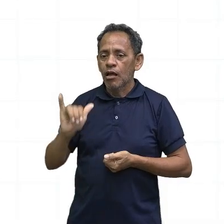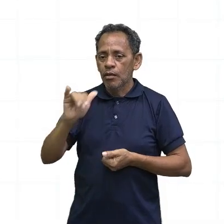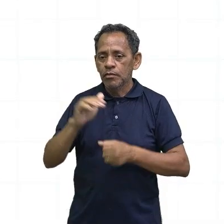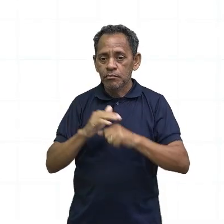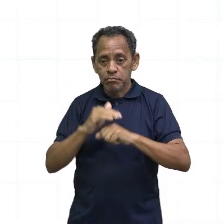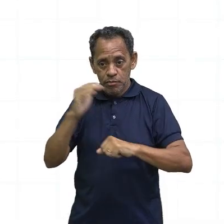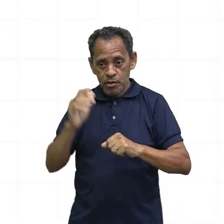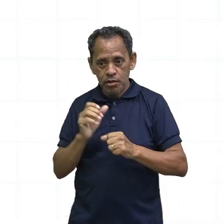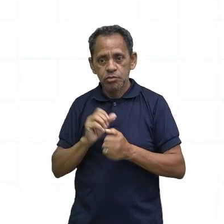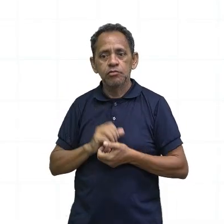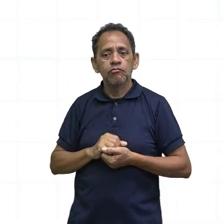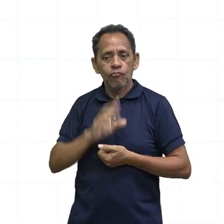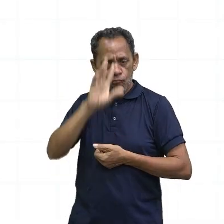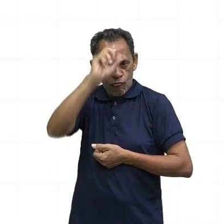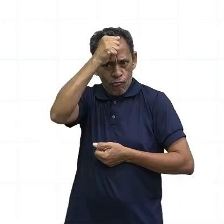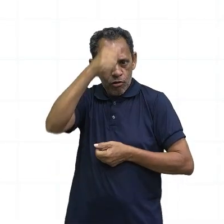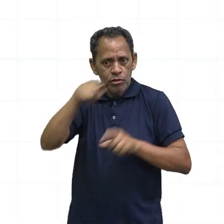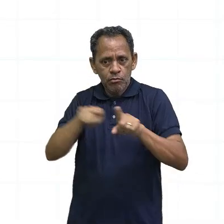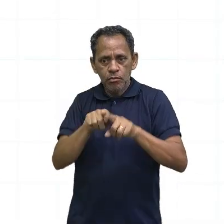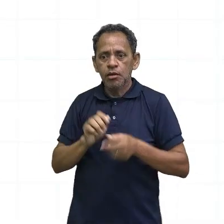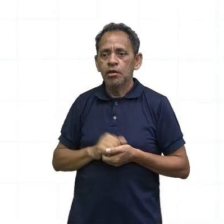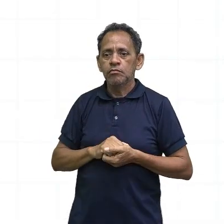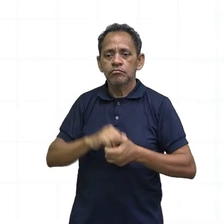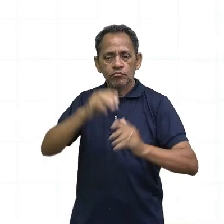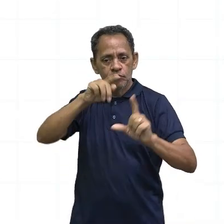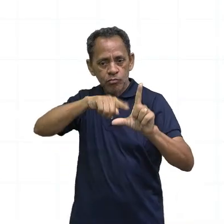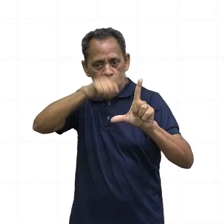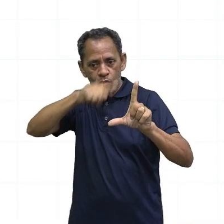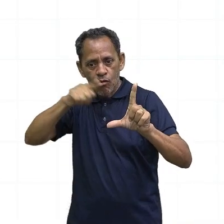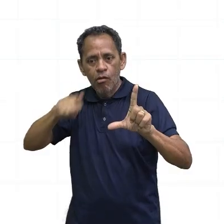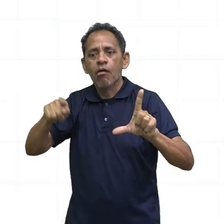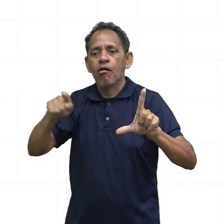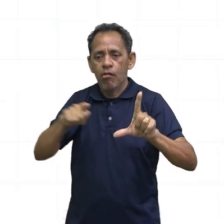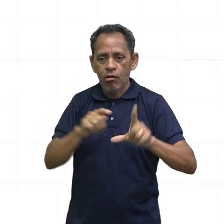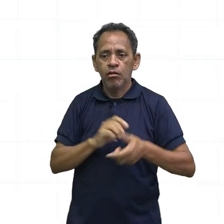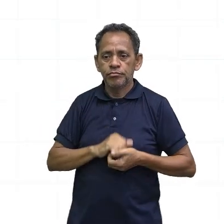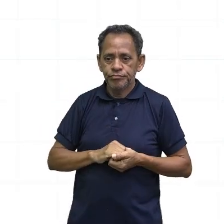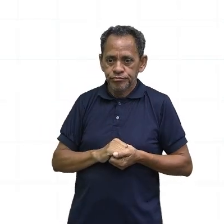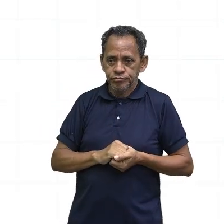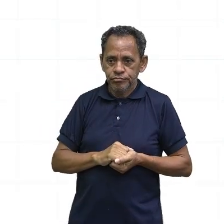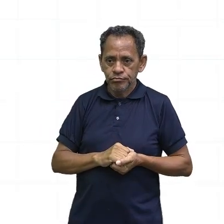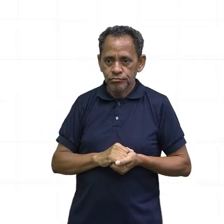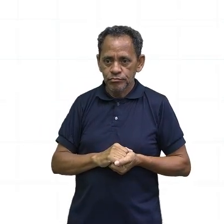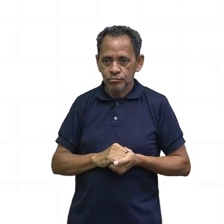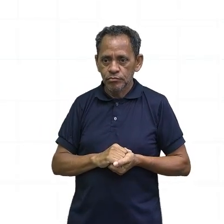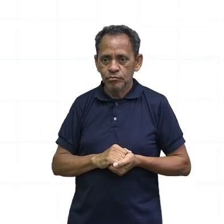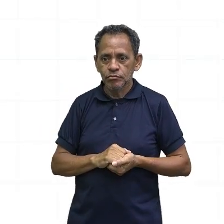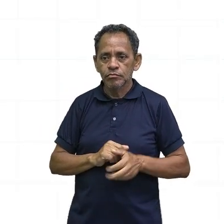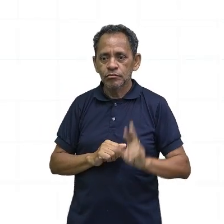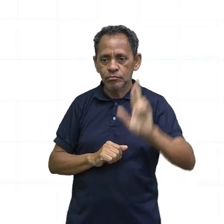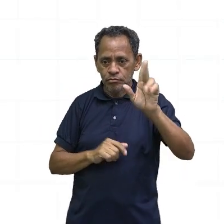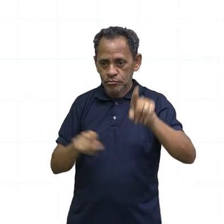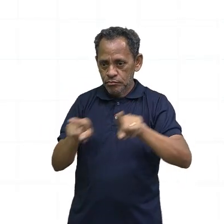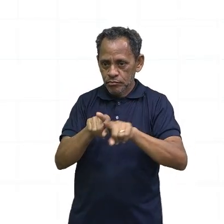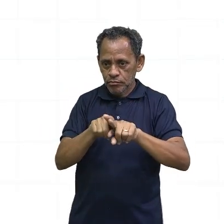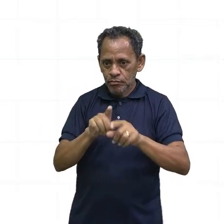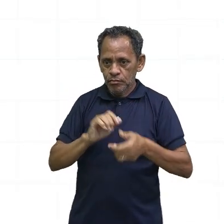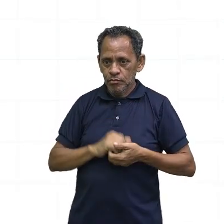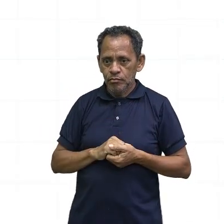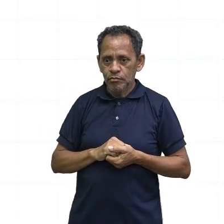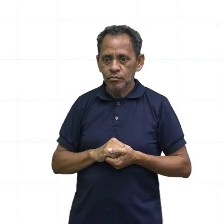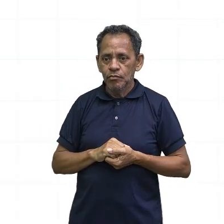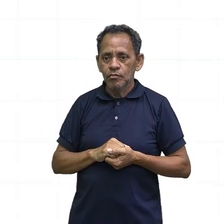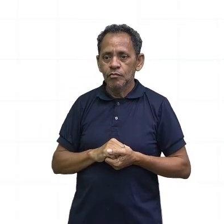mais poderosa, né? Que é uma onda eletromagnética, aí também sendo representada, tá bom? Outra coisa que eu achei